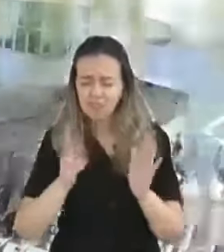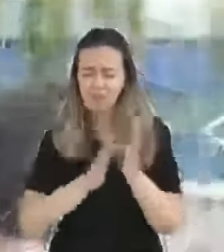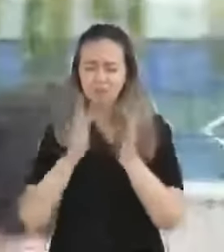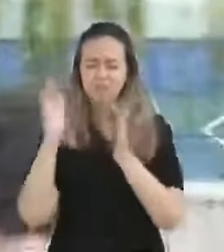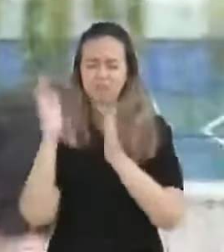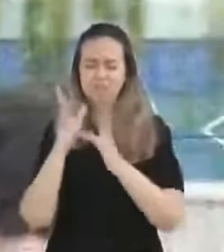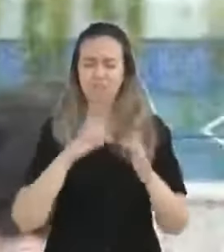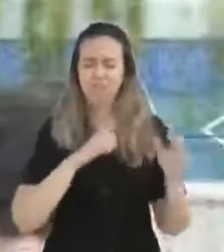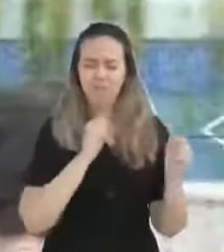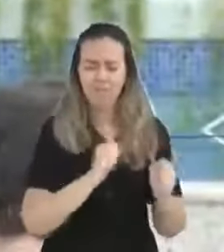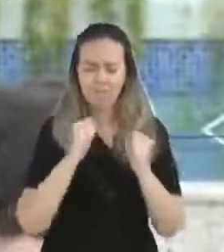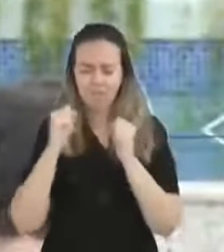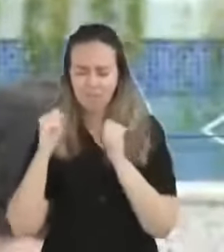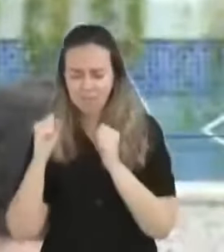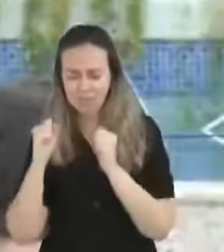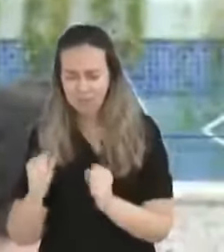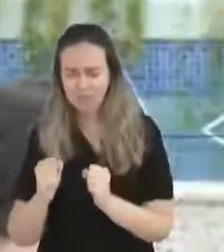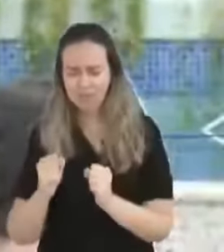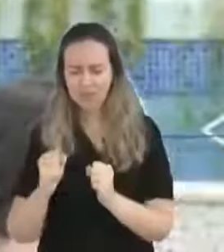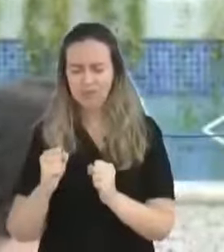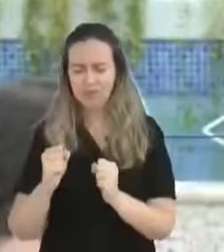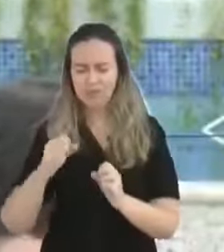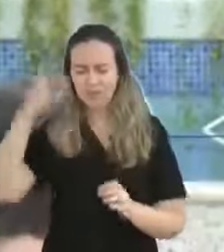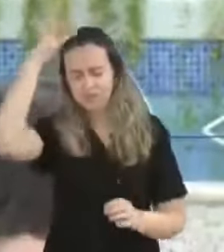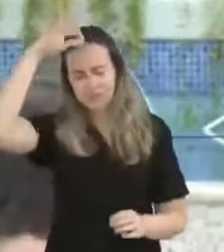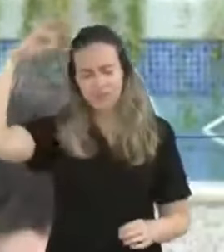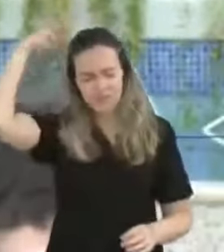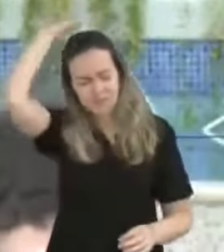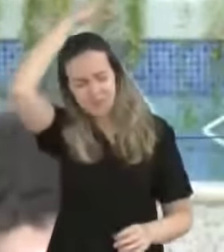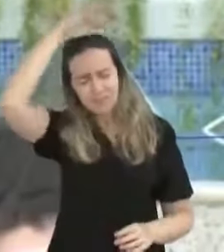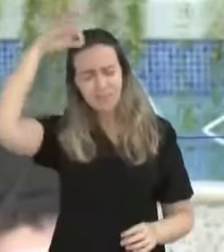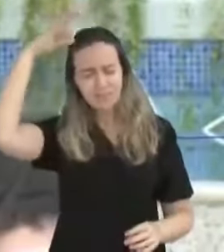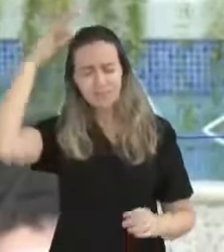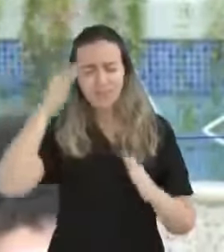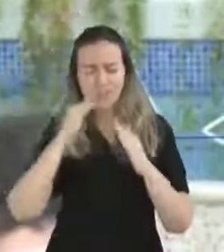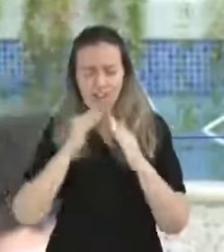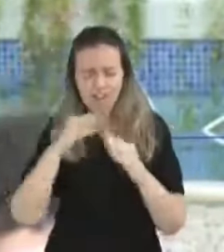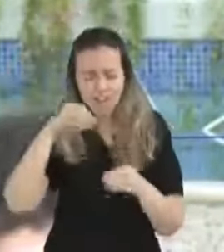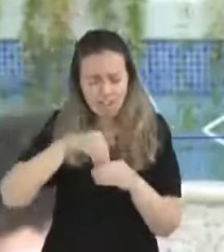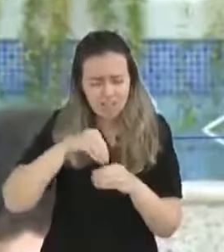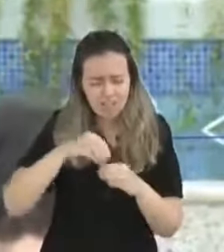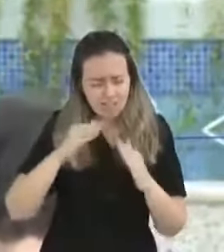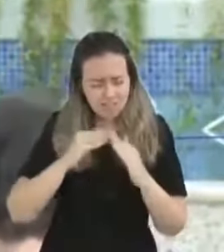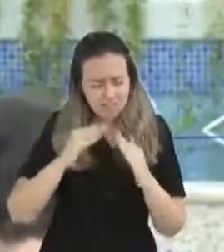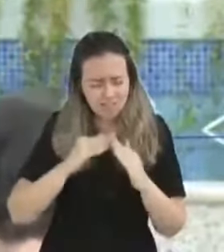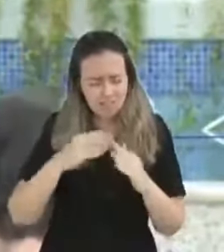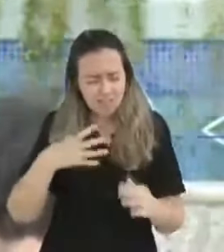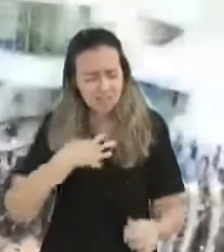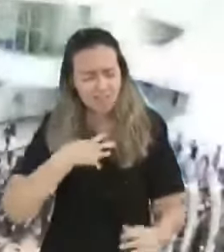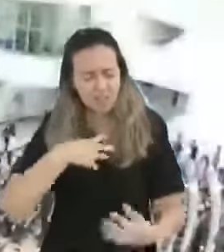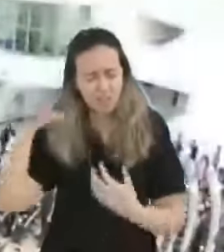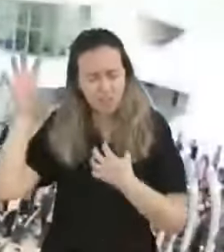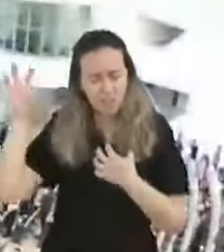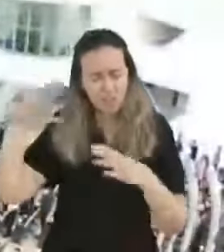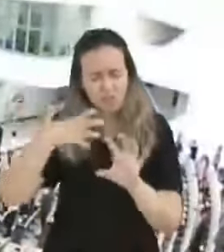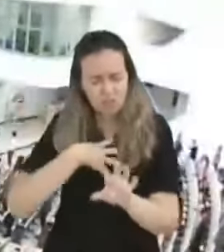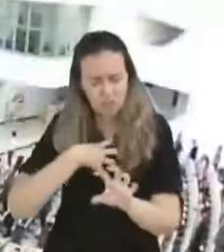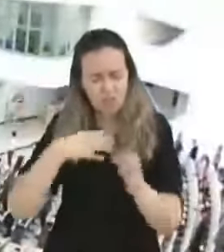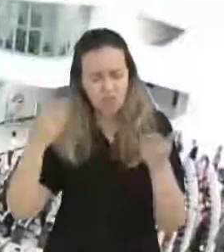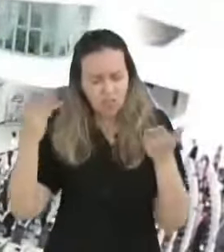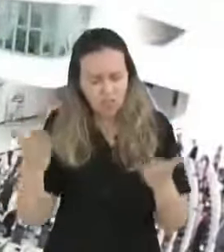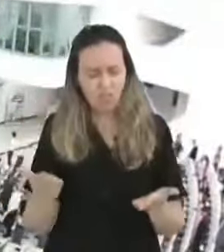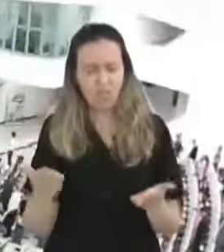poder do Espírito Santo. Receba renovação aí na sala da tua casa agora. Receba renovo de Deus aí